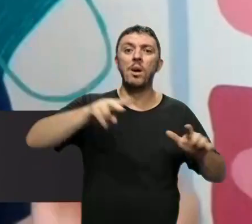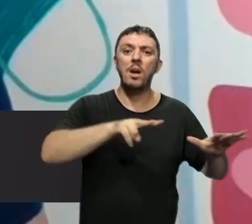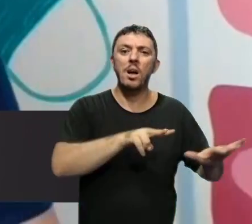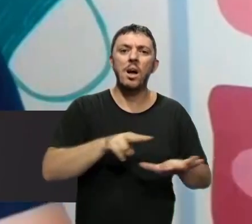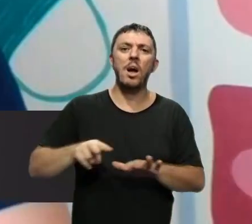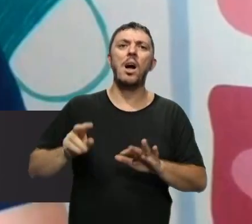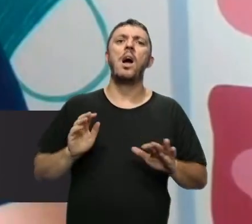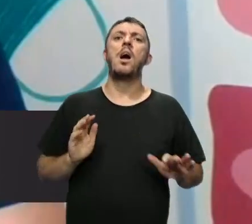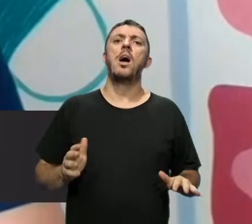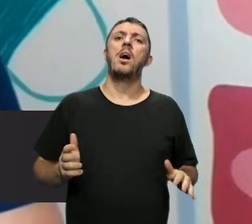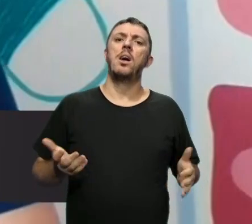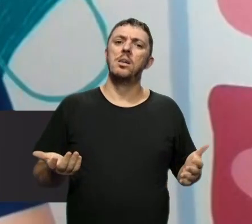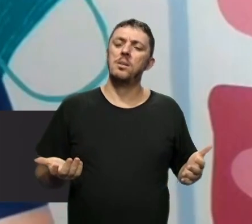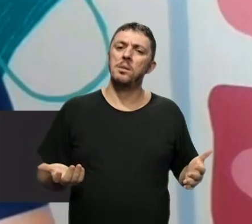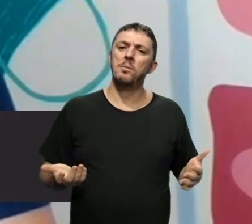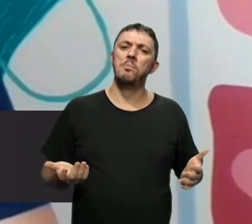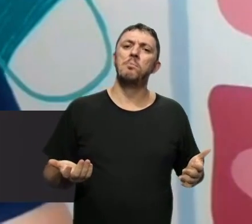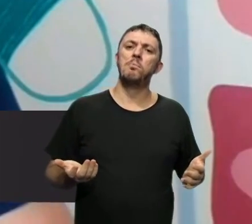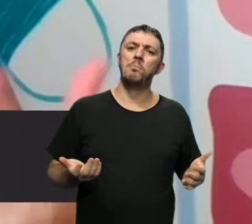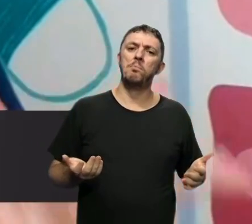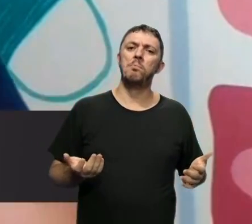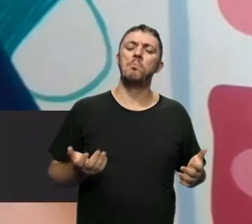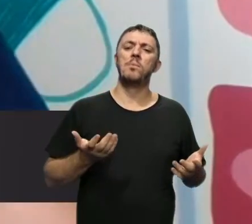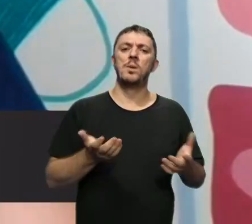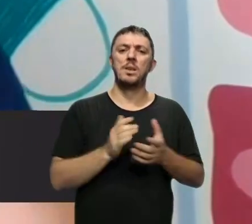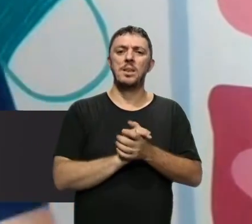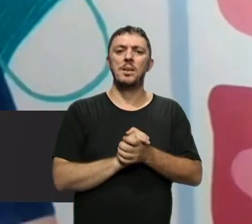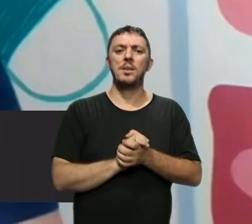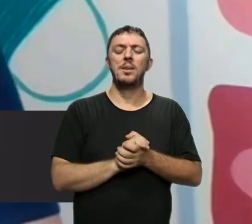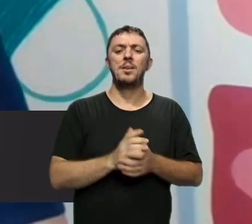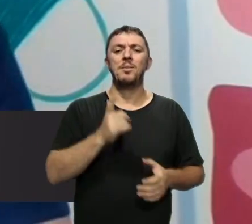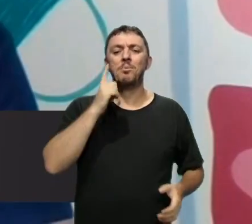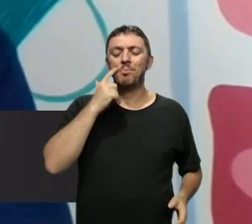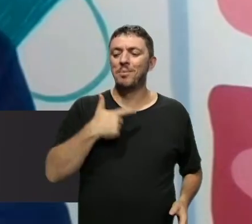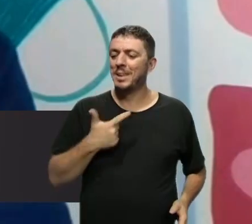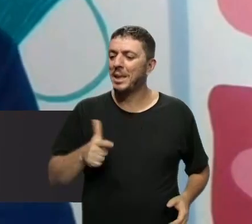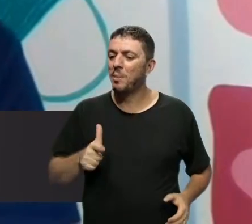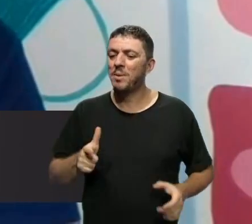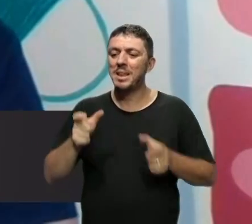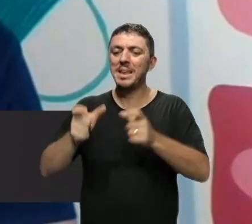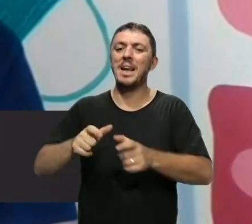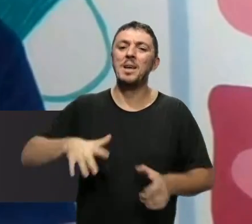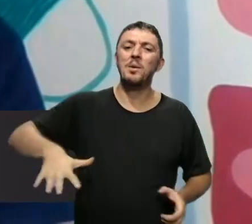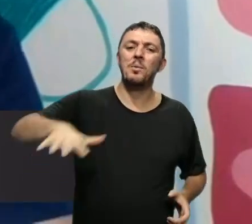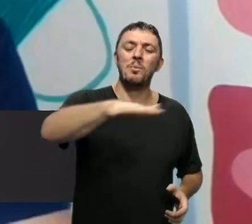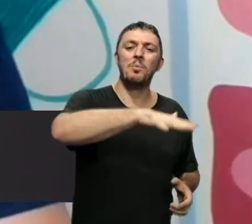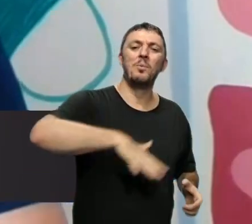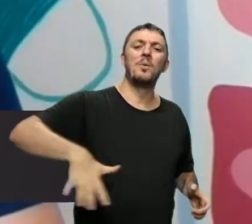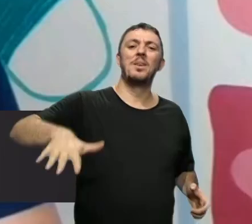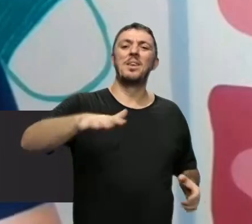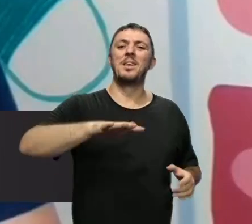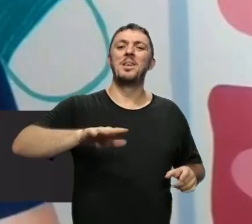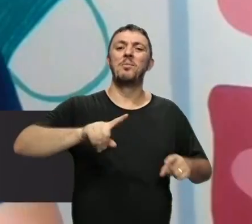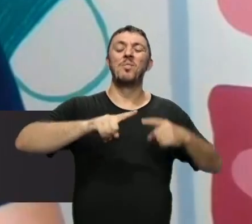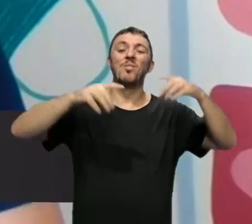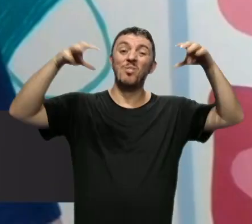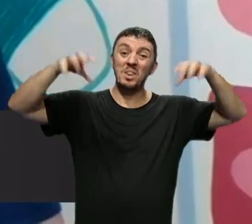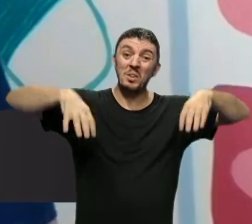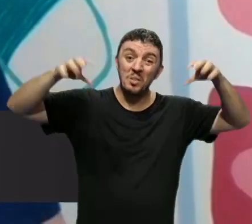ninguém que falava assim, mas a gente não tem o espaço, mas vai